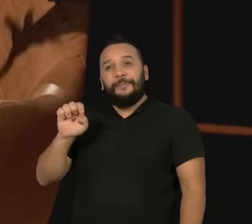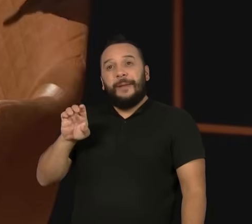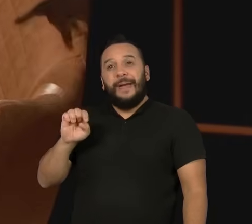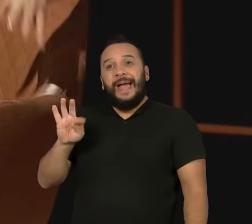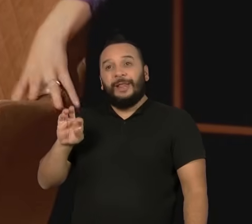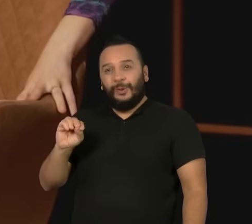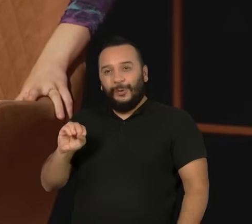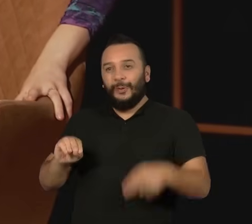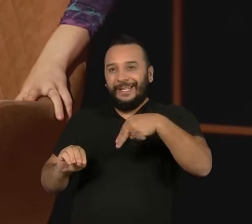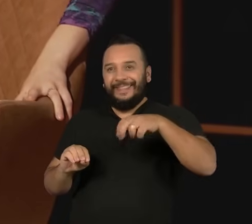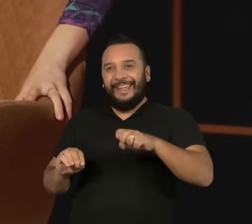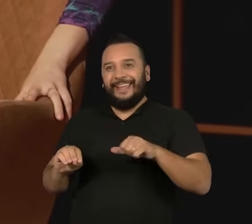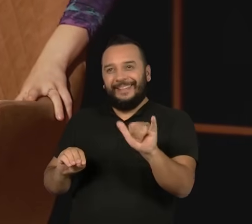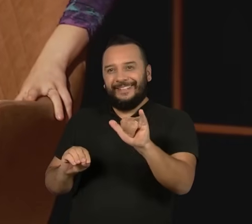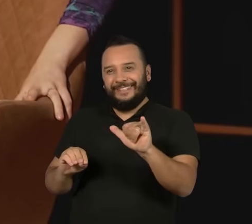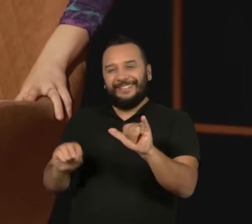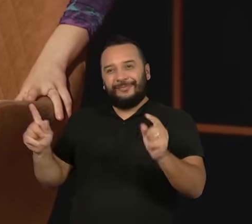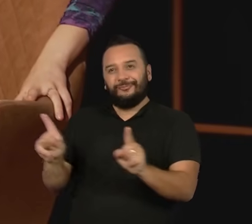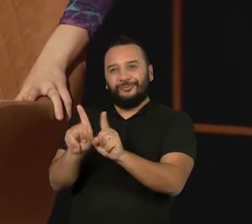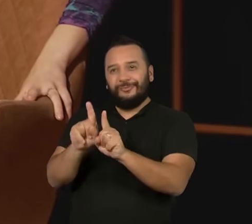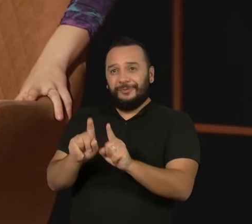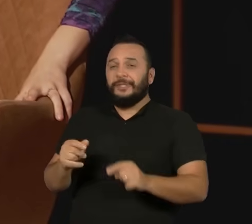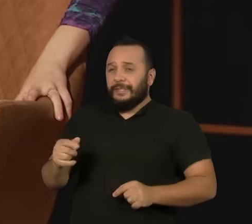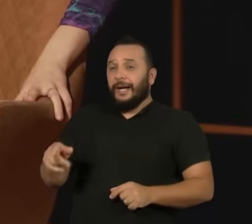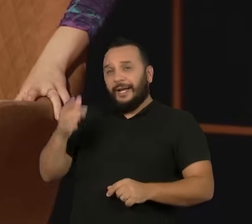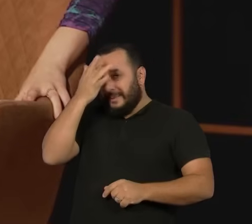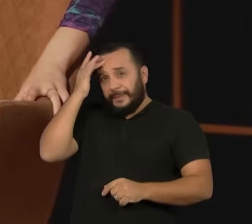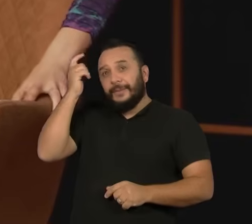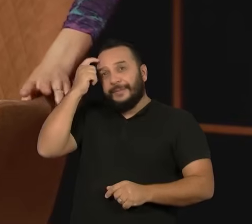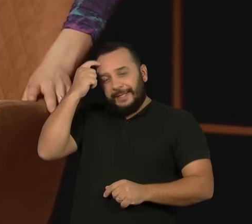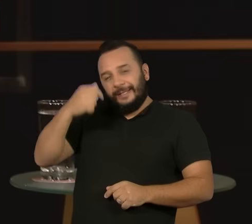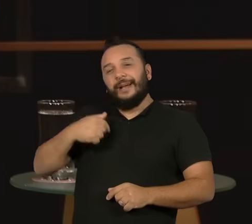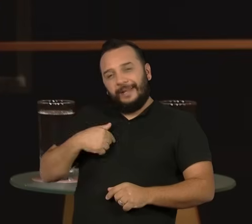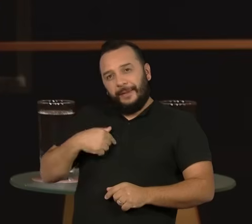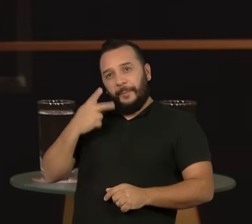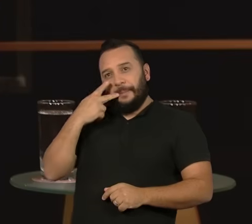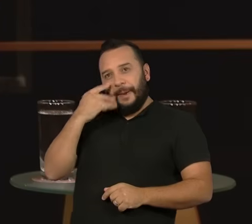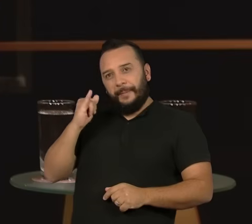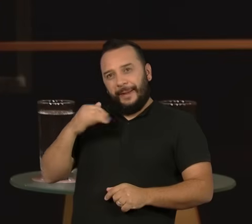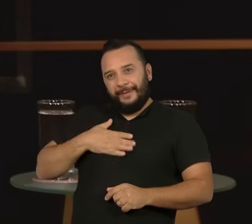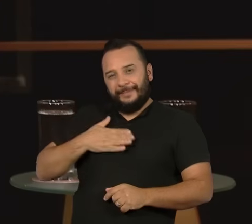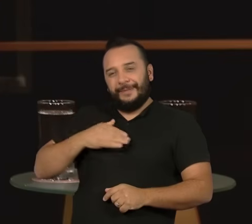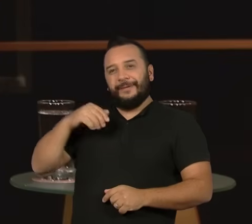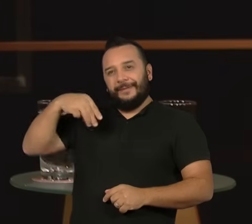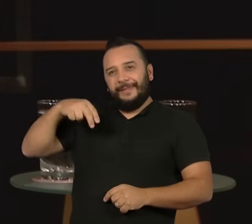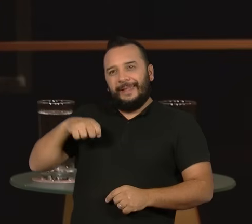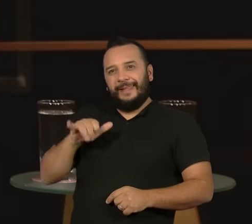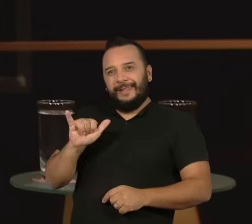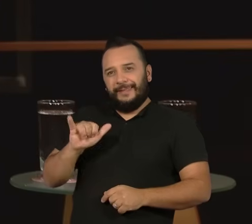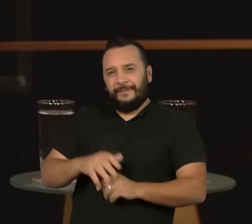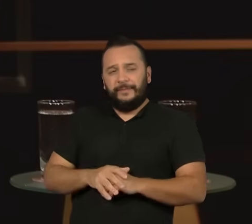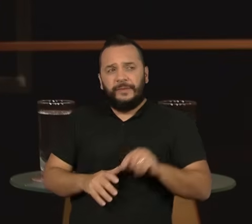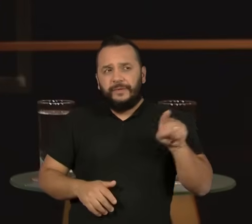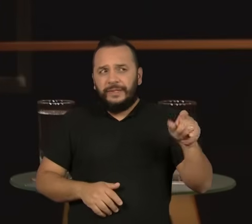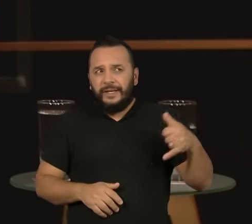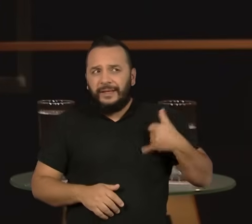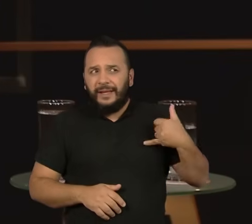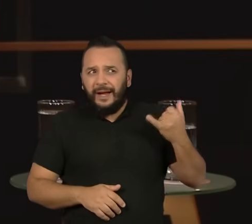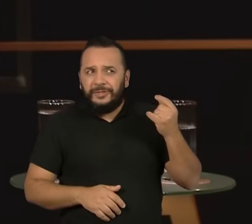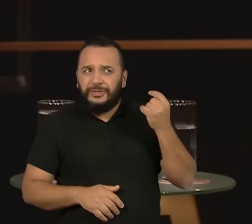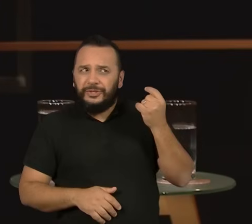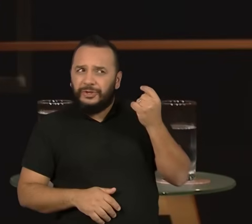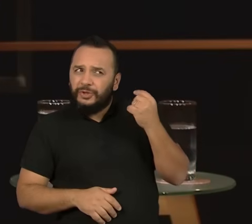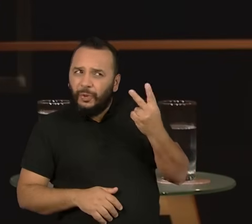uma dúvida mesmo, assim. Tem gente que jurava que eu era filha do Ney. Agora, tem uma história de que com 2 anos de idade você já estava fazendo um comercial